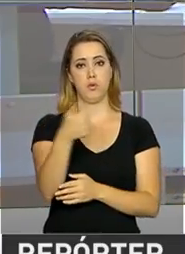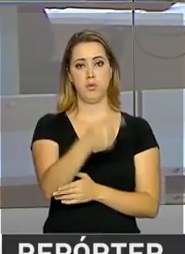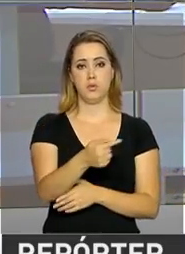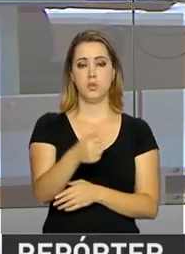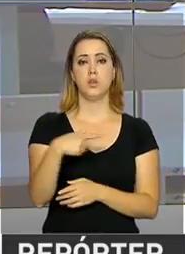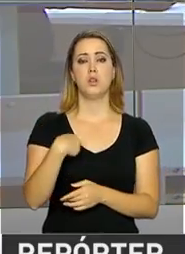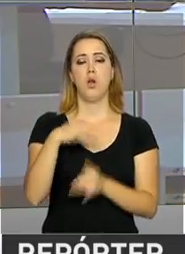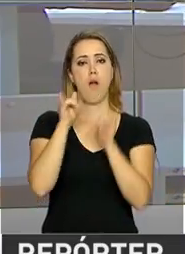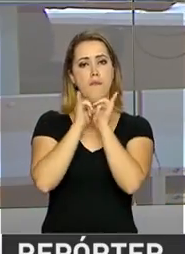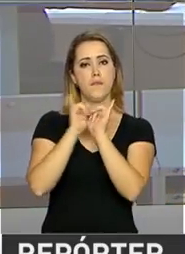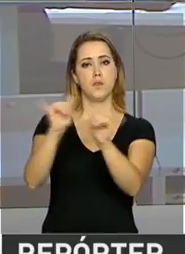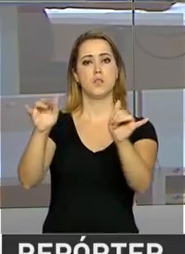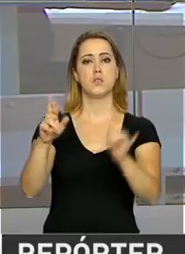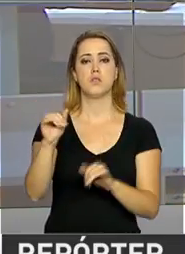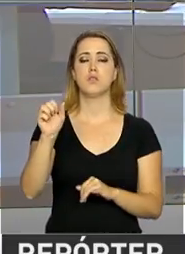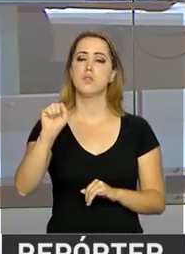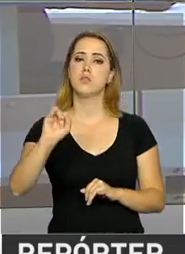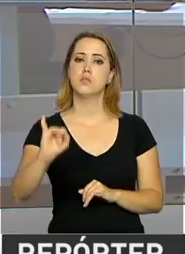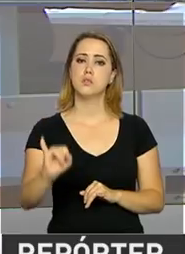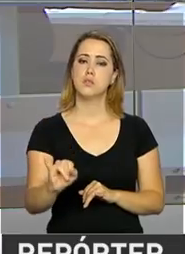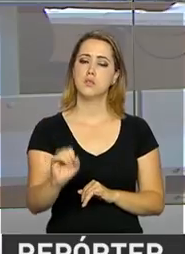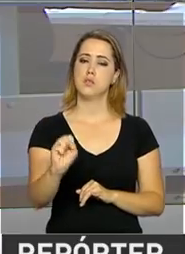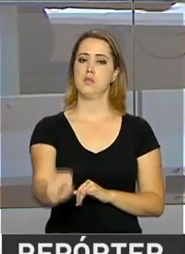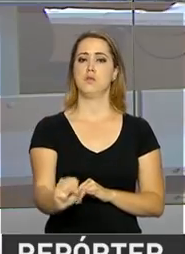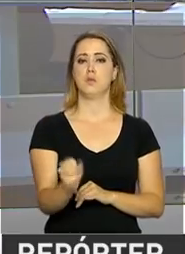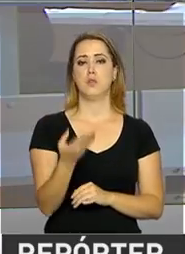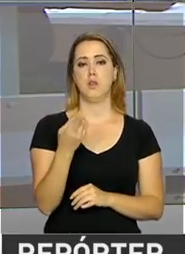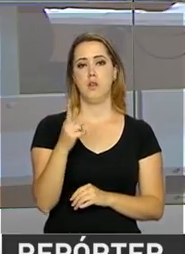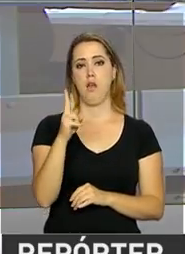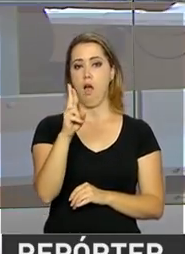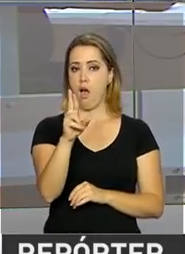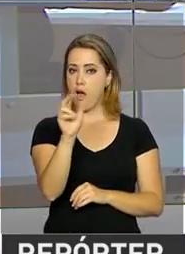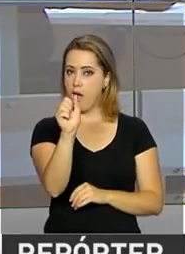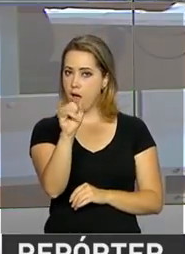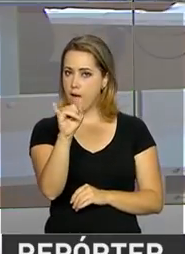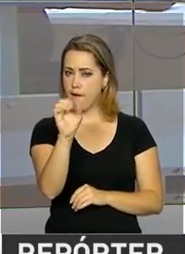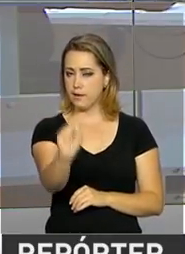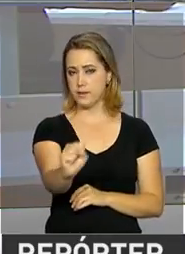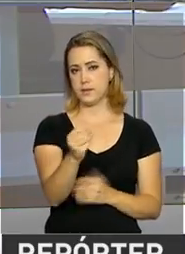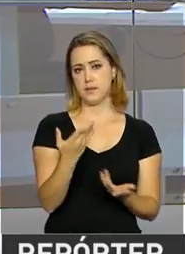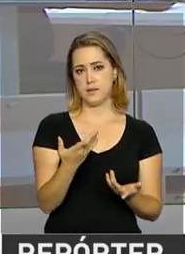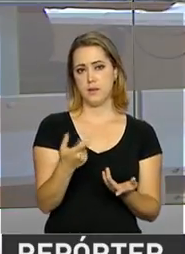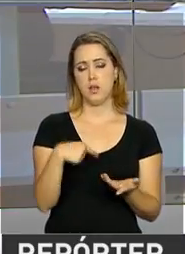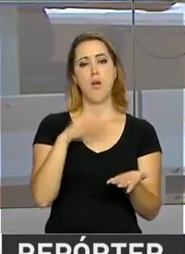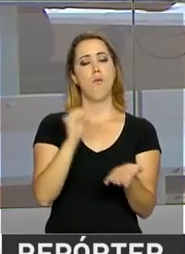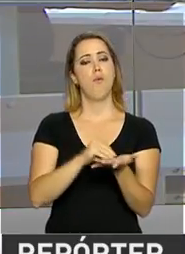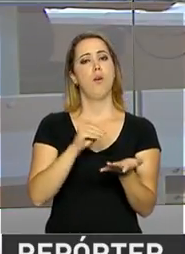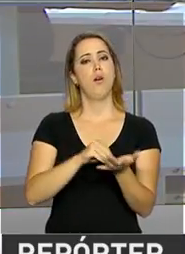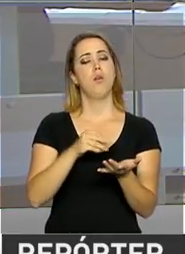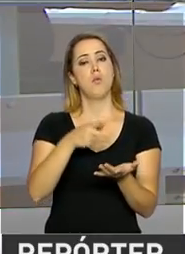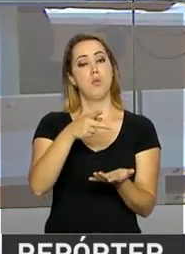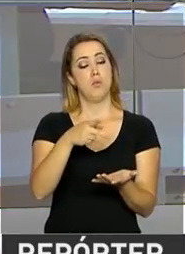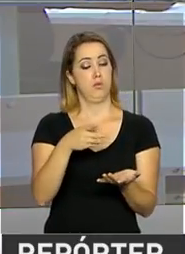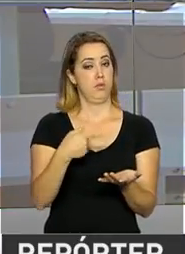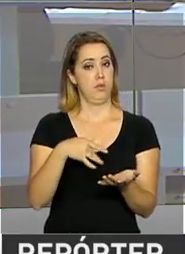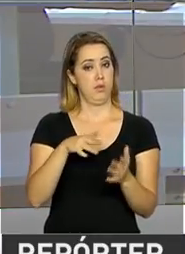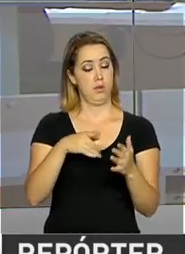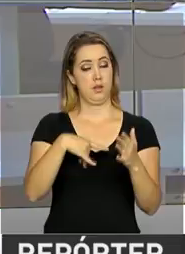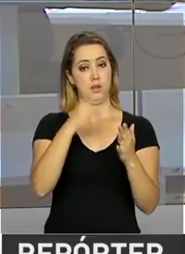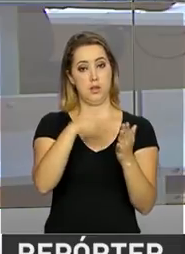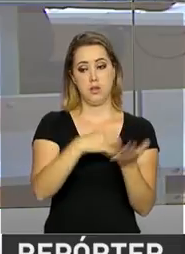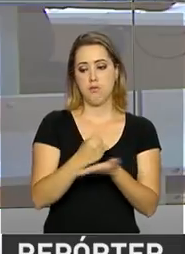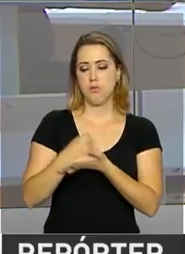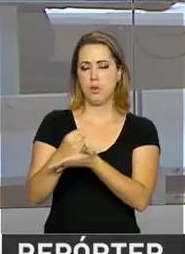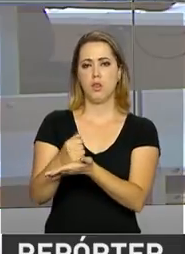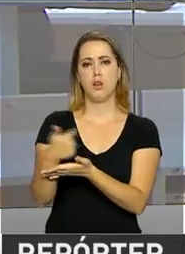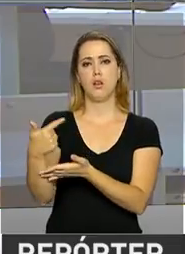entrega da declaração da relação anual de informações sociais a Rais quem não entregar os dados dentro do prazo que termina